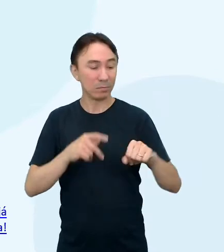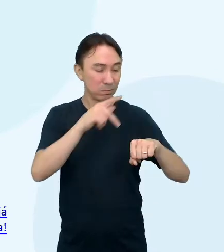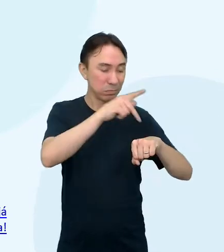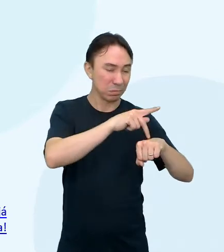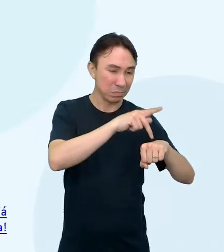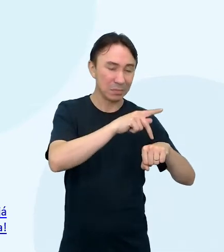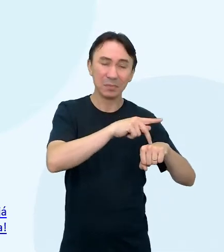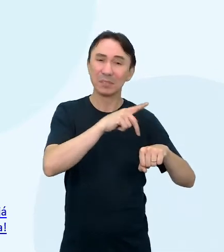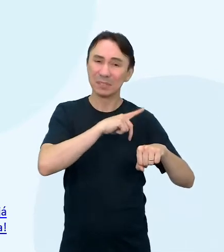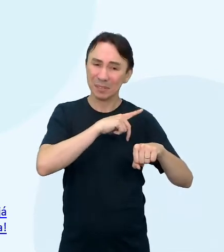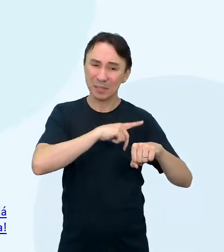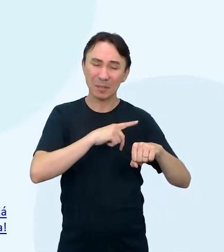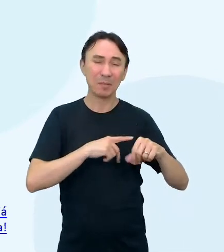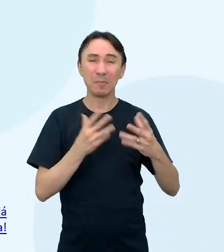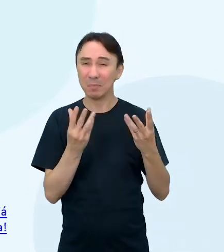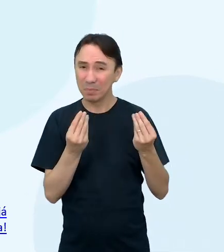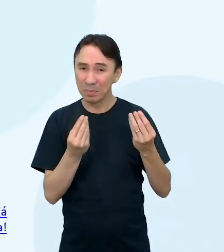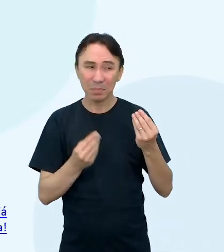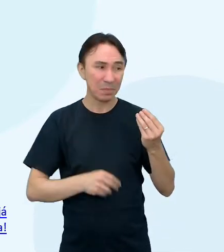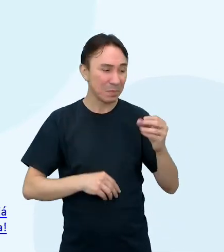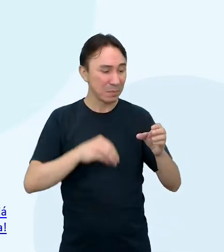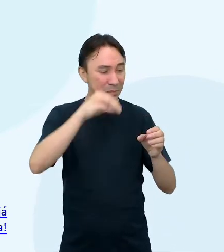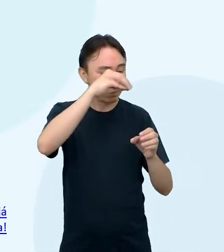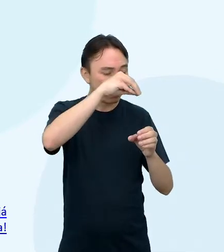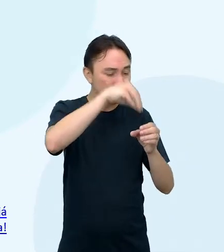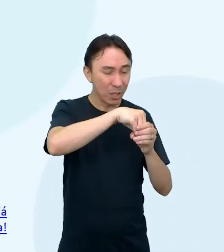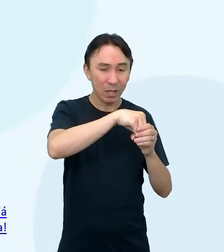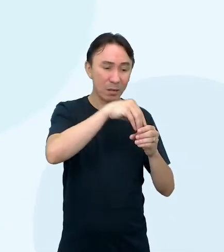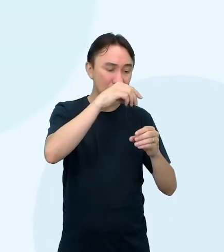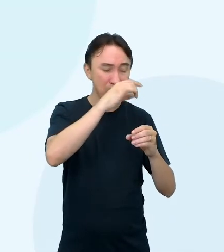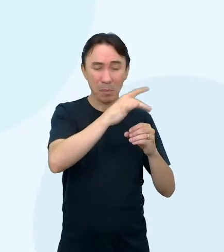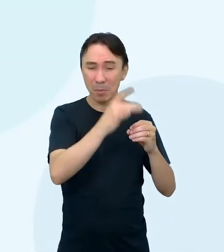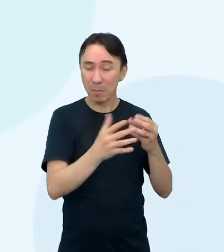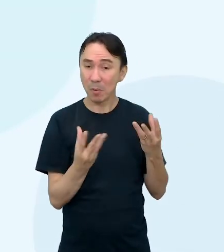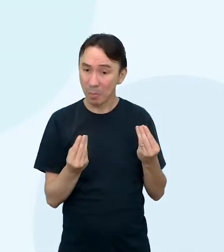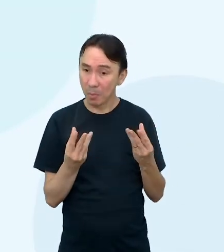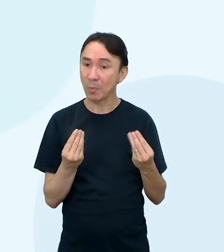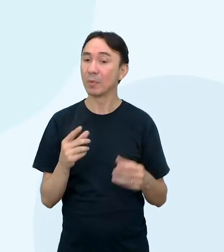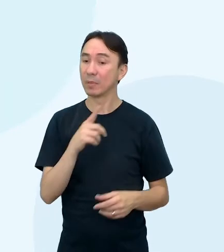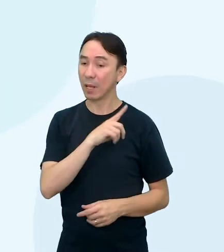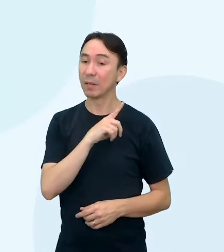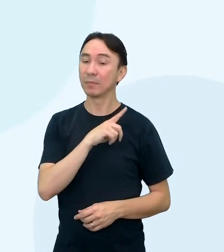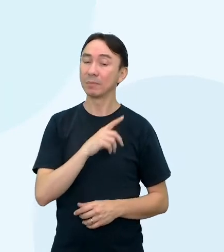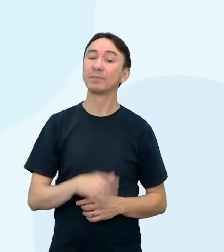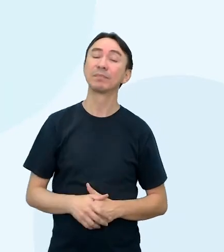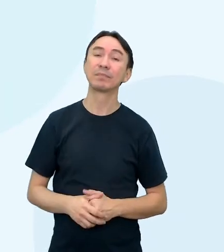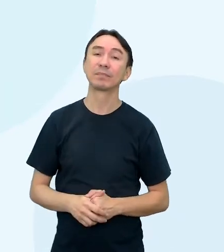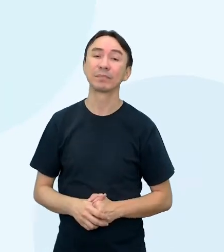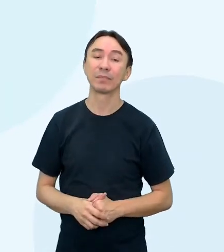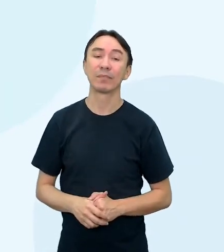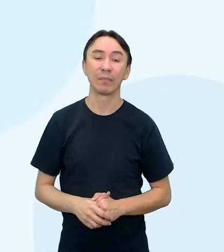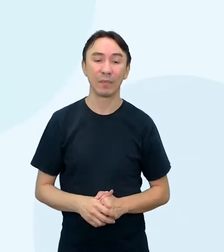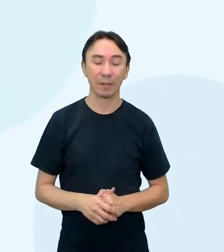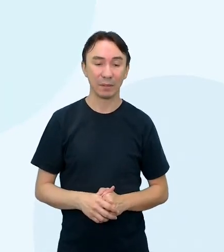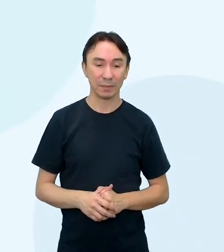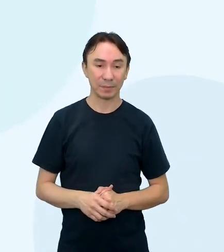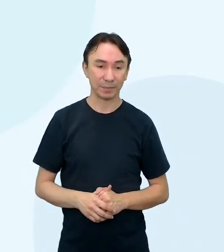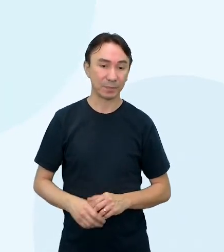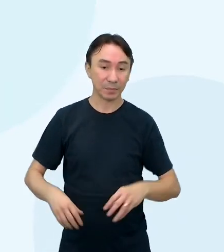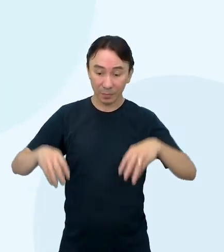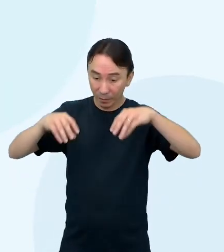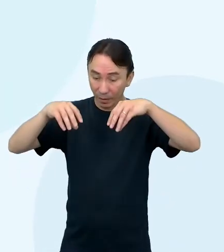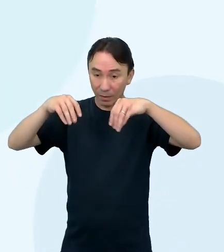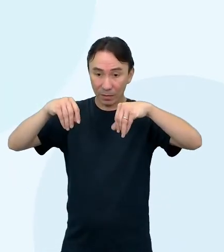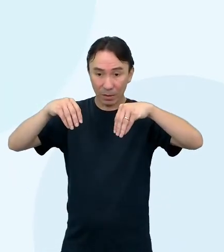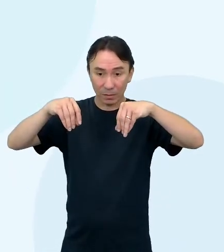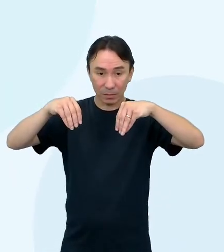diversos minerais, porque são pontos diferenciados dentro delas. Bom, O solo é formado